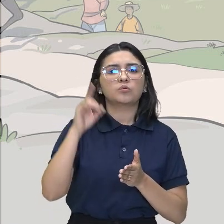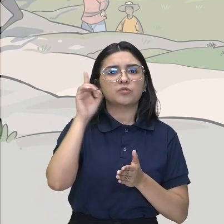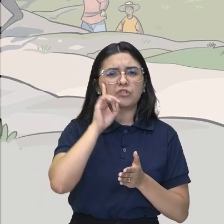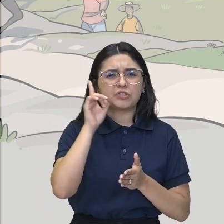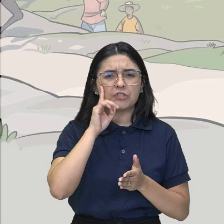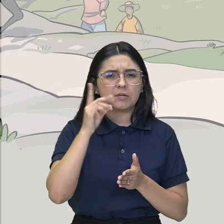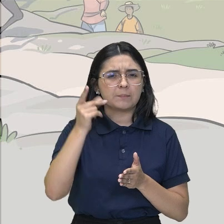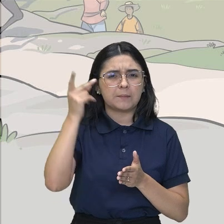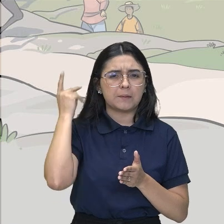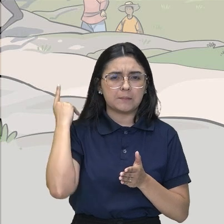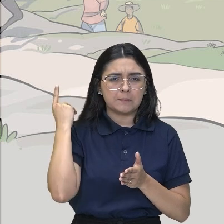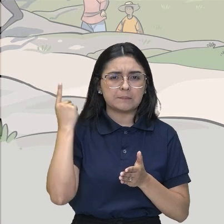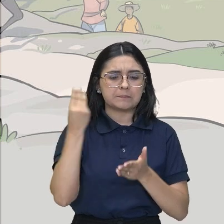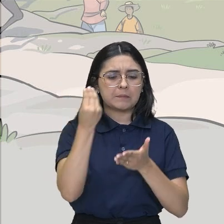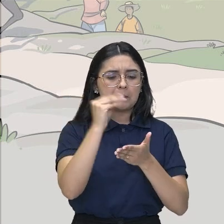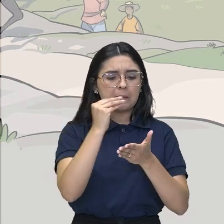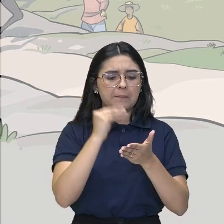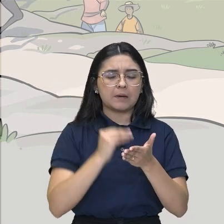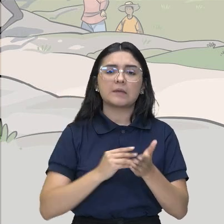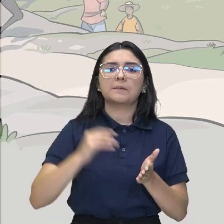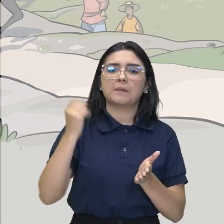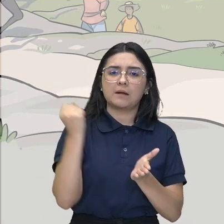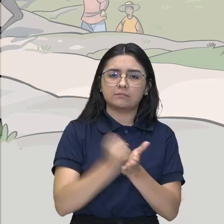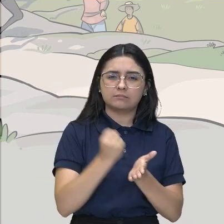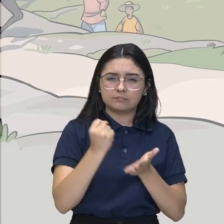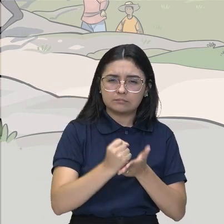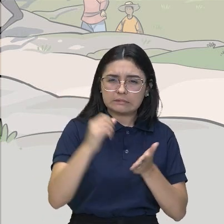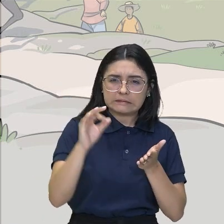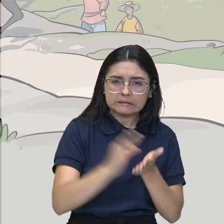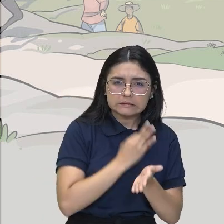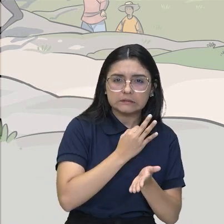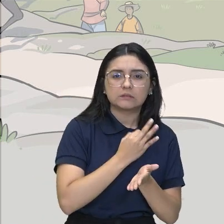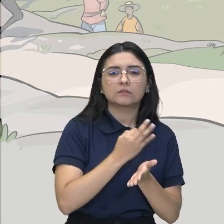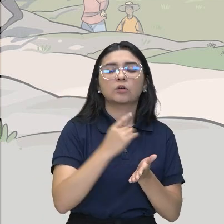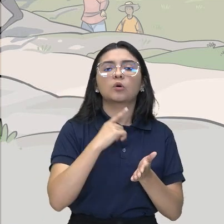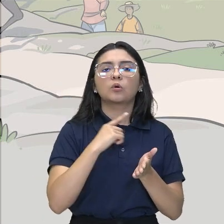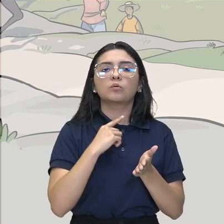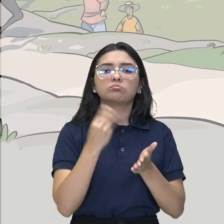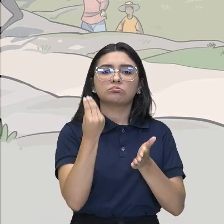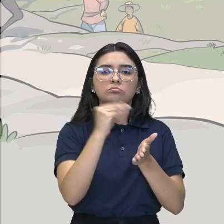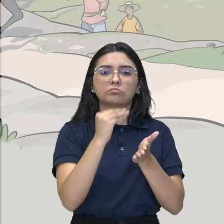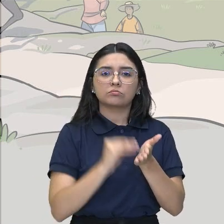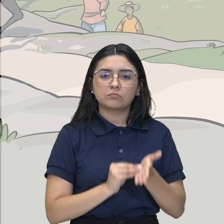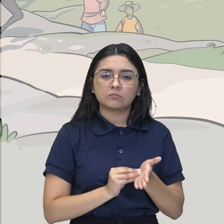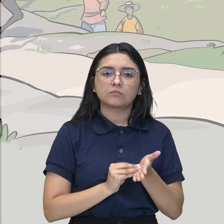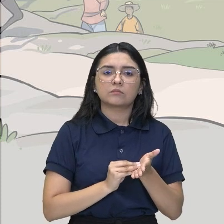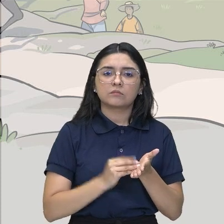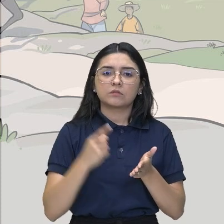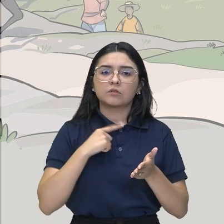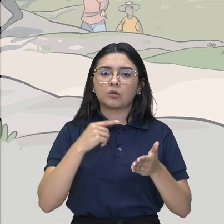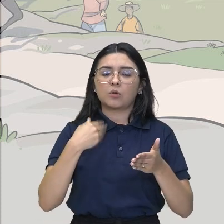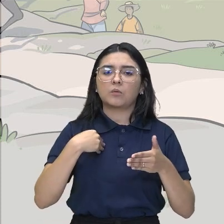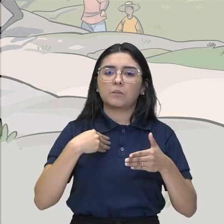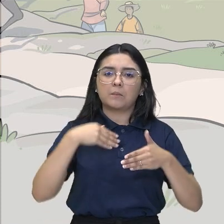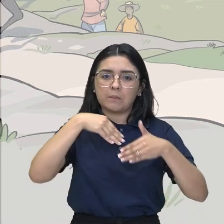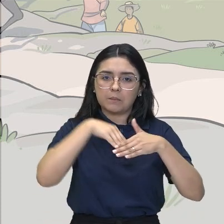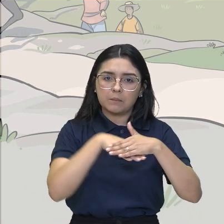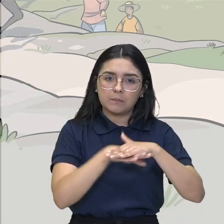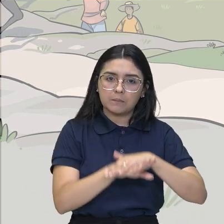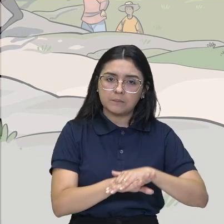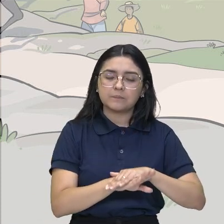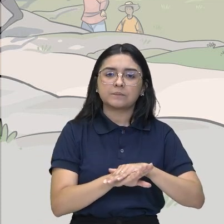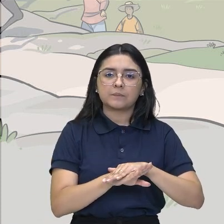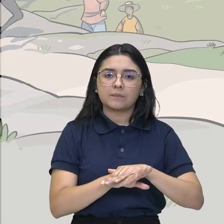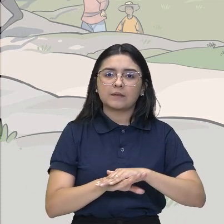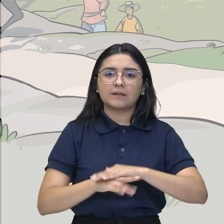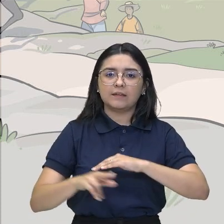e para dar autenticidade a esse documento, basicamente era colocado em uma gaveta, colocado grilos em cima